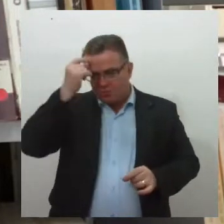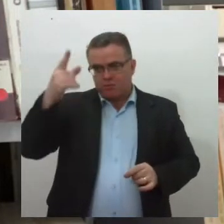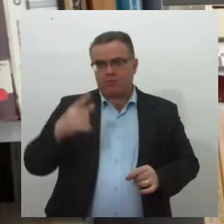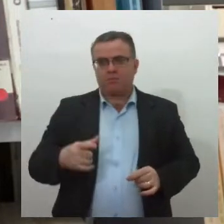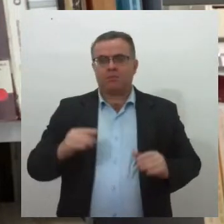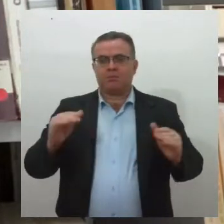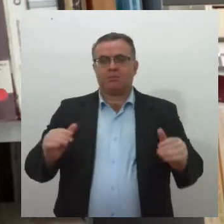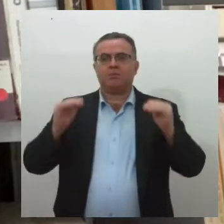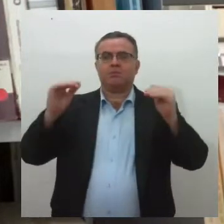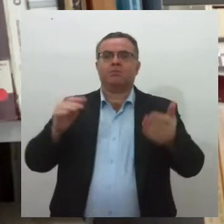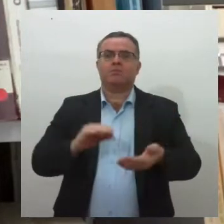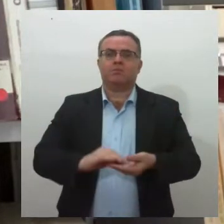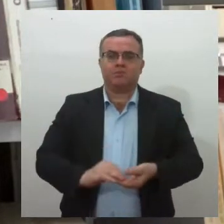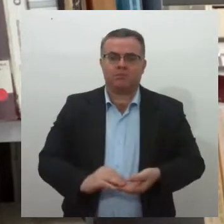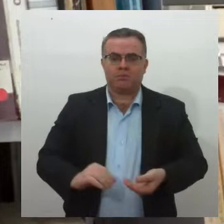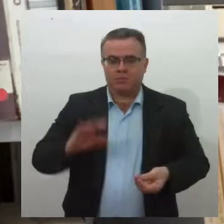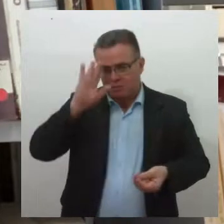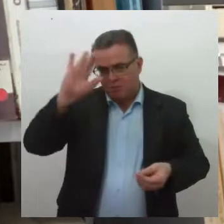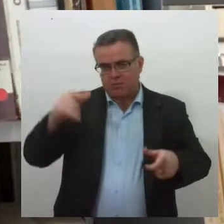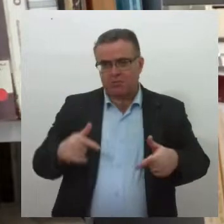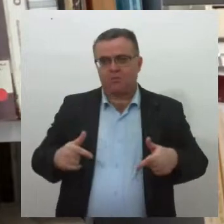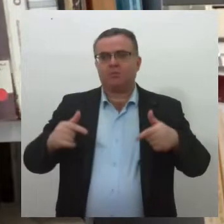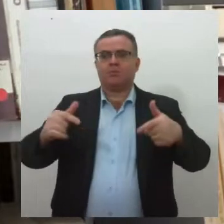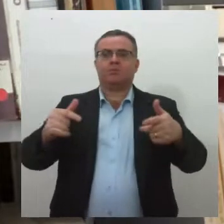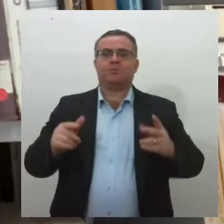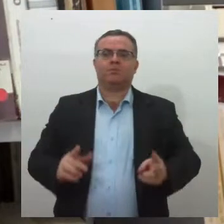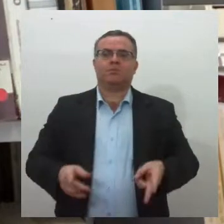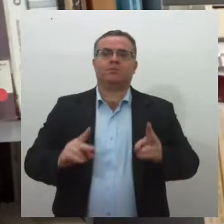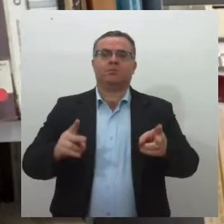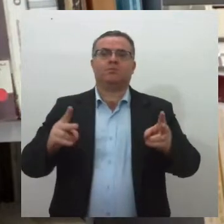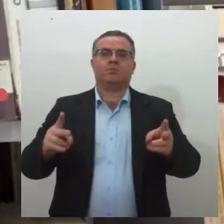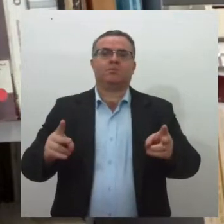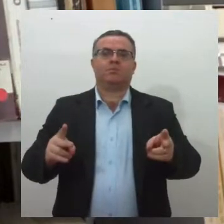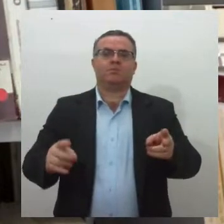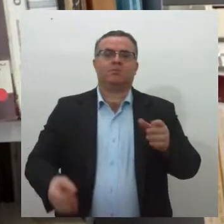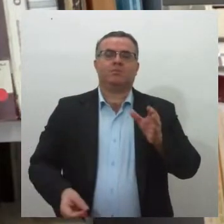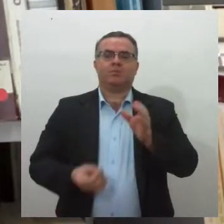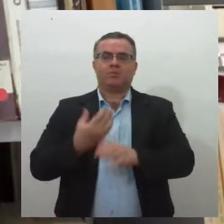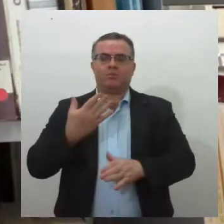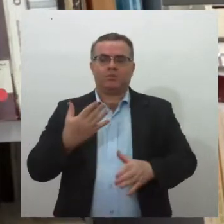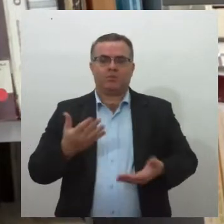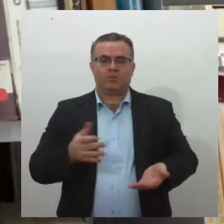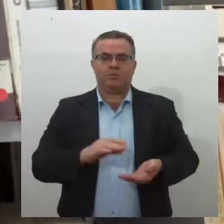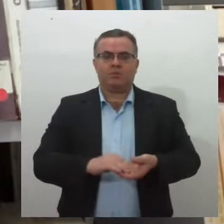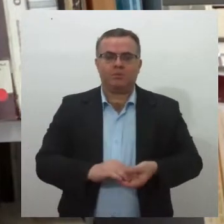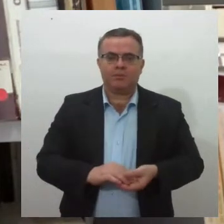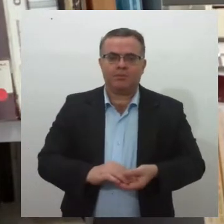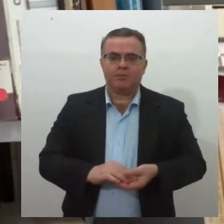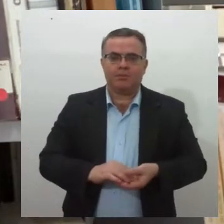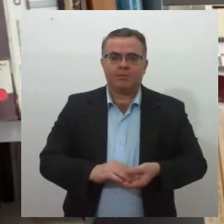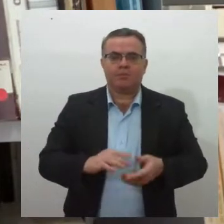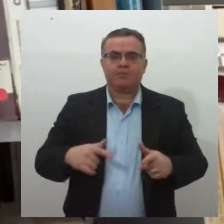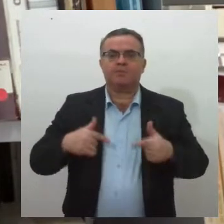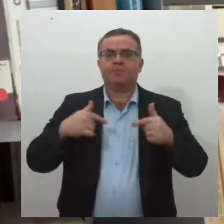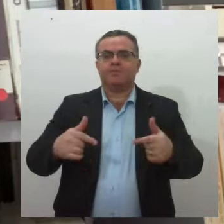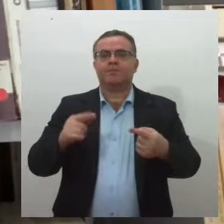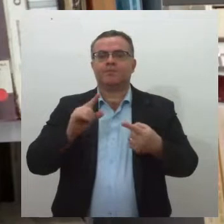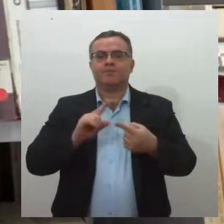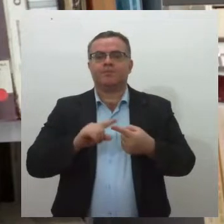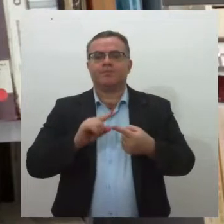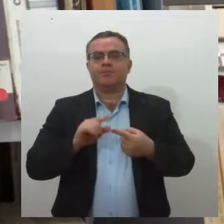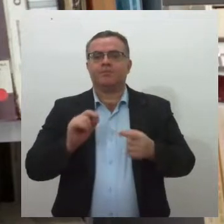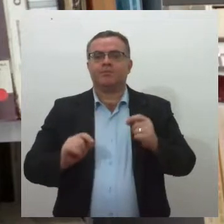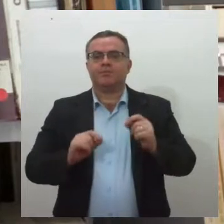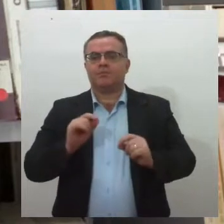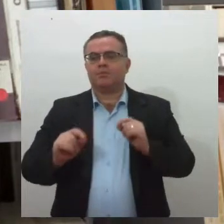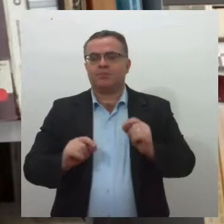positivista. E os principais desafios dessa então nascente república, né? Primeiro desafio é que nós tínhamos